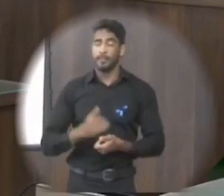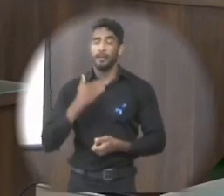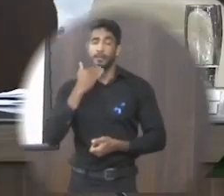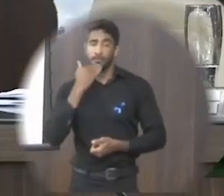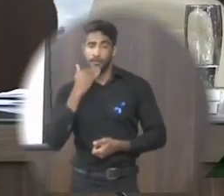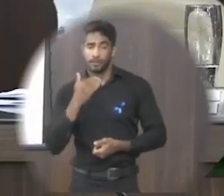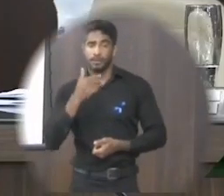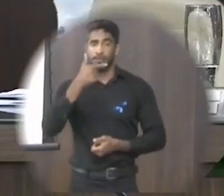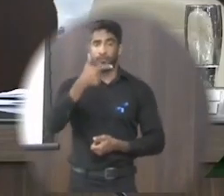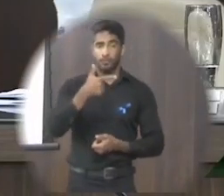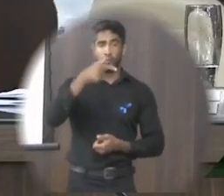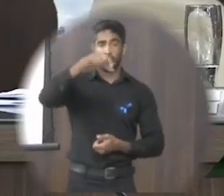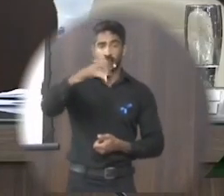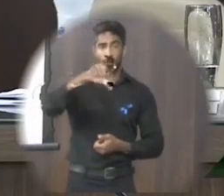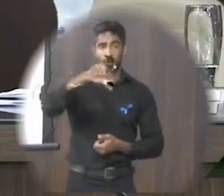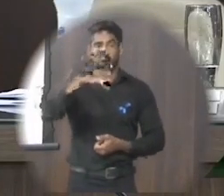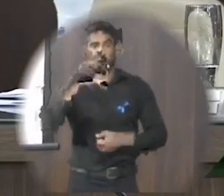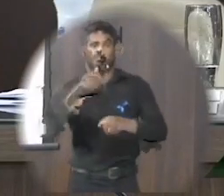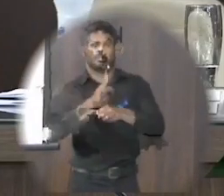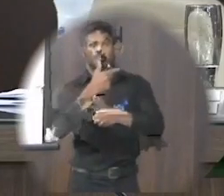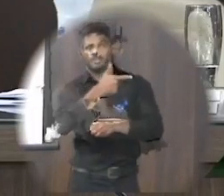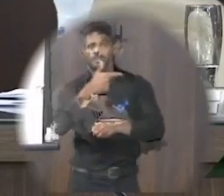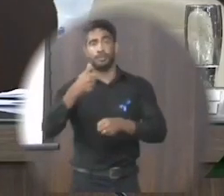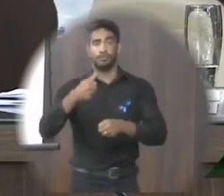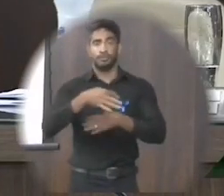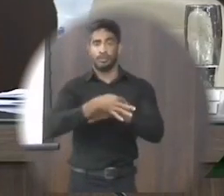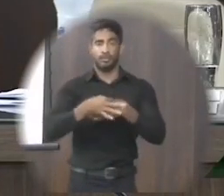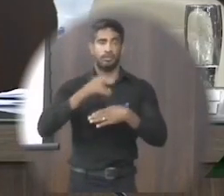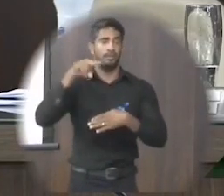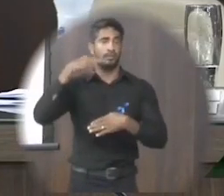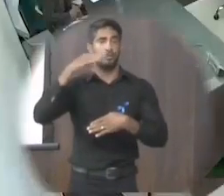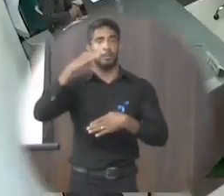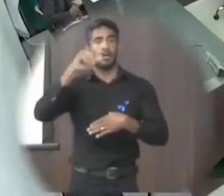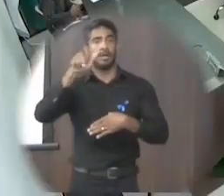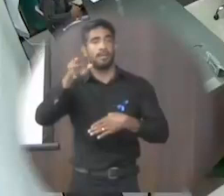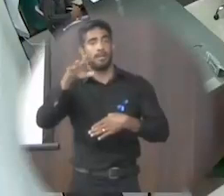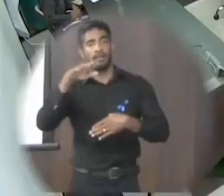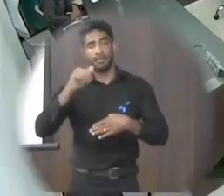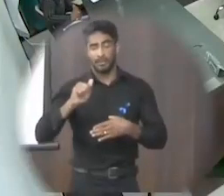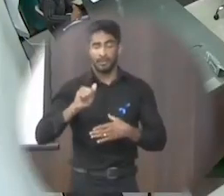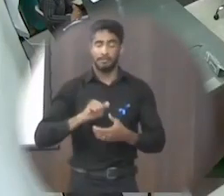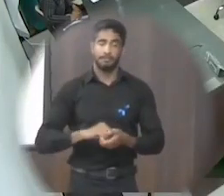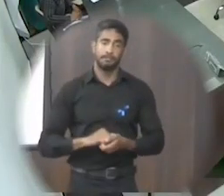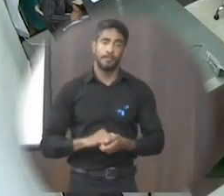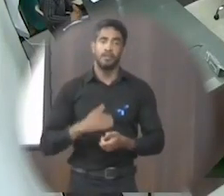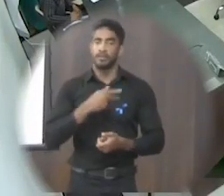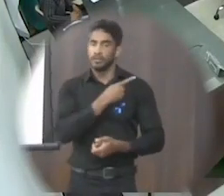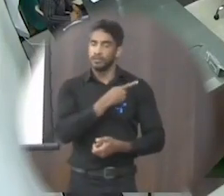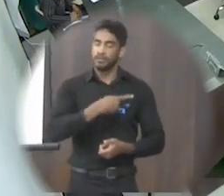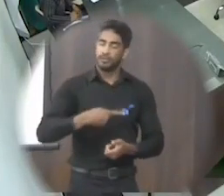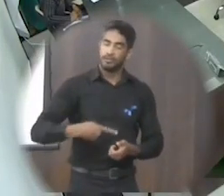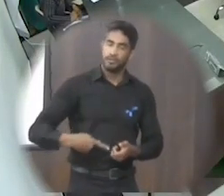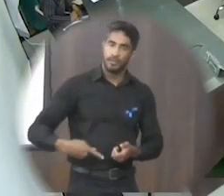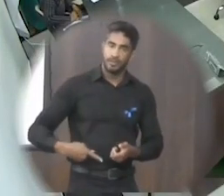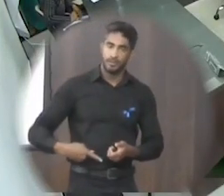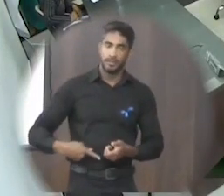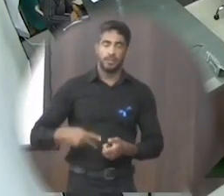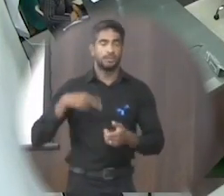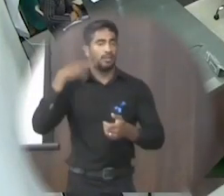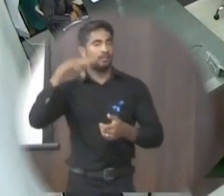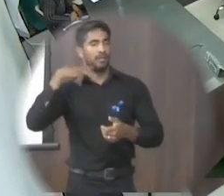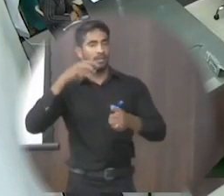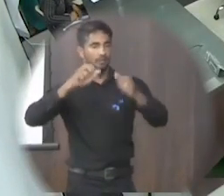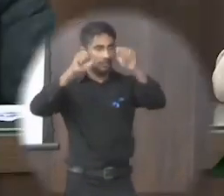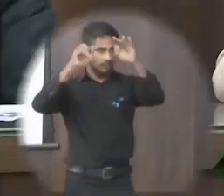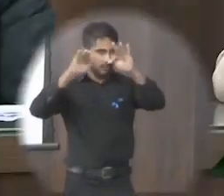Requerimento 295-2021, de autoria da vereadora Carmelina Romana da Silva Teixeira. Senhor presidente, a vereadora que